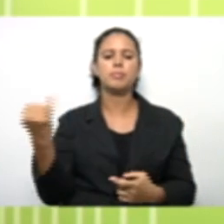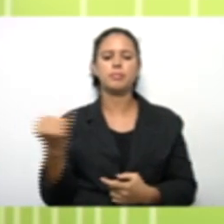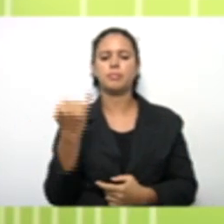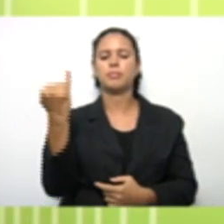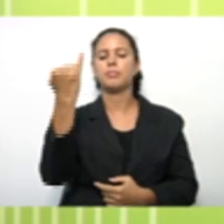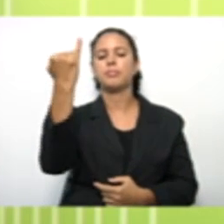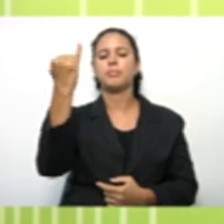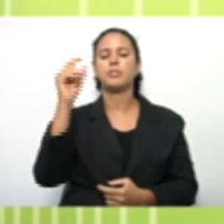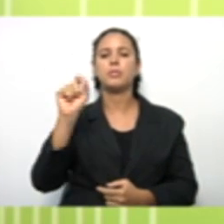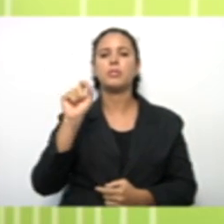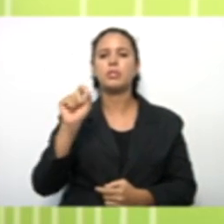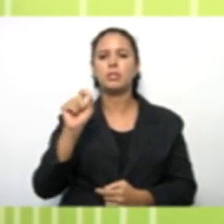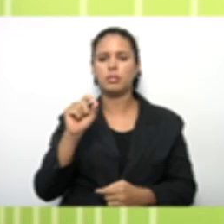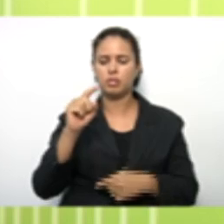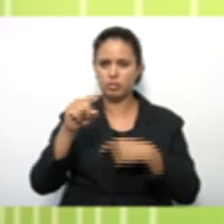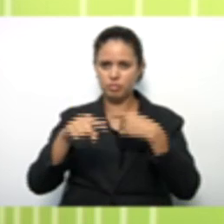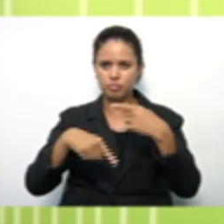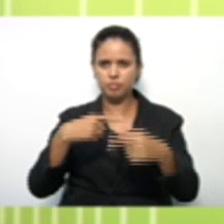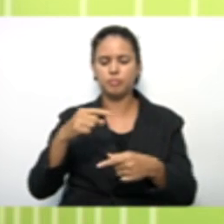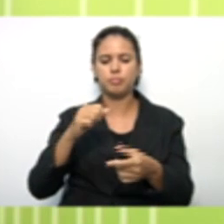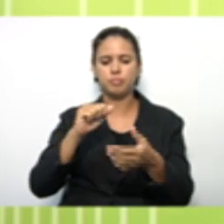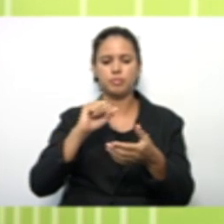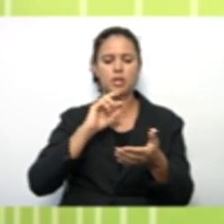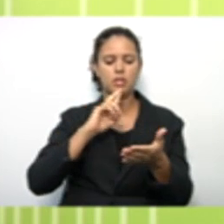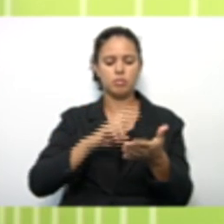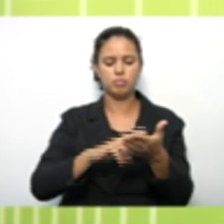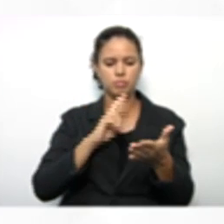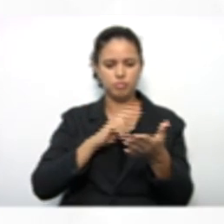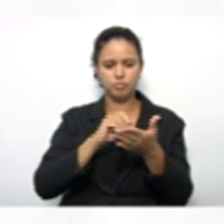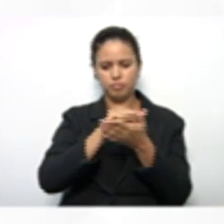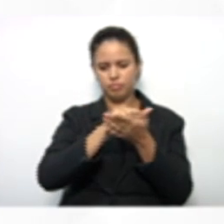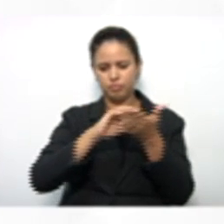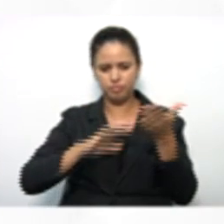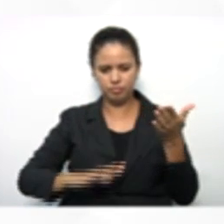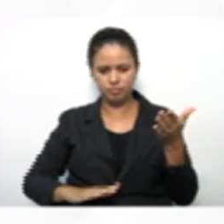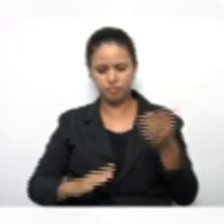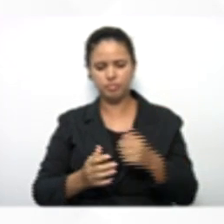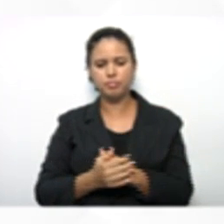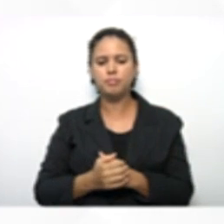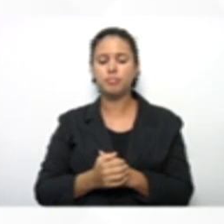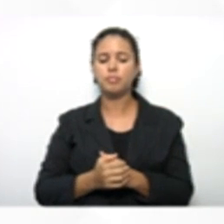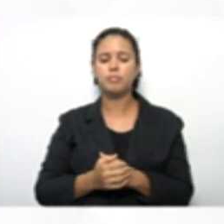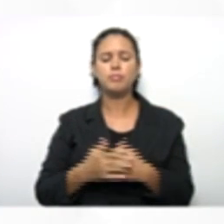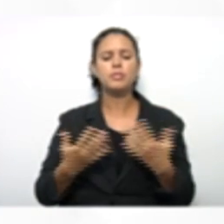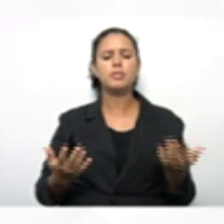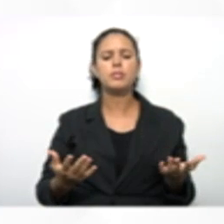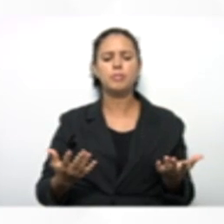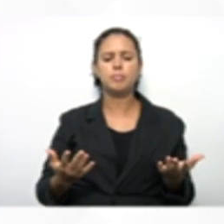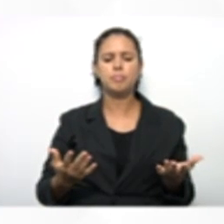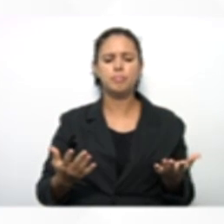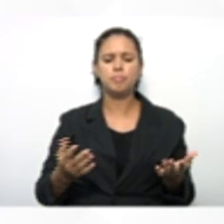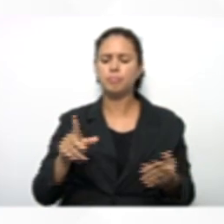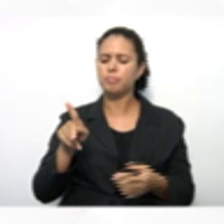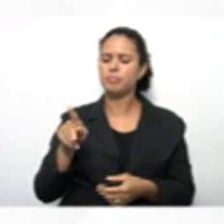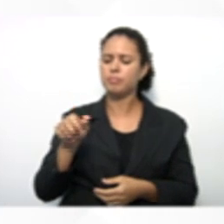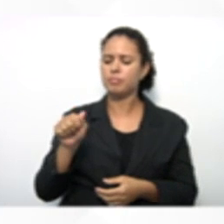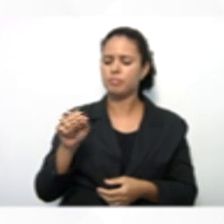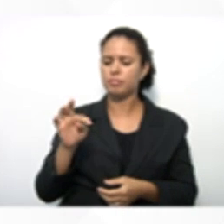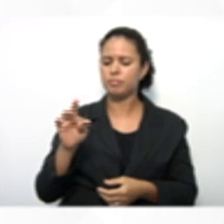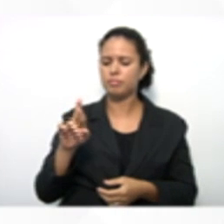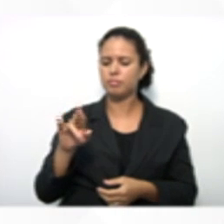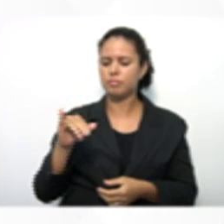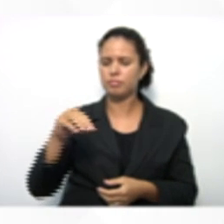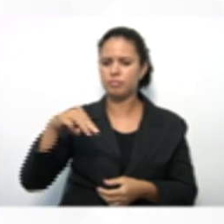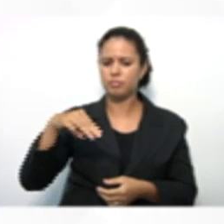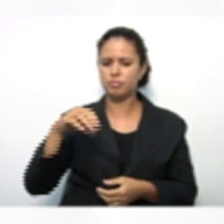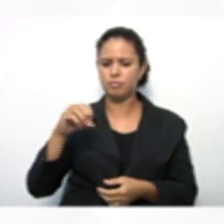importante para a realização das nossas atividades. Vamos lá? Você sabe o que é um patrimônio? Quando fazemos essa